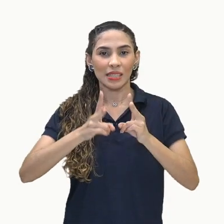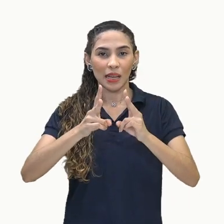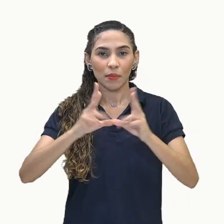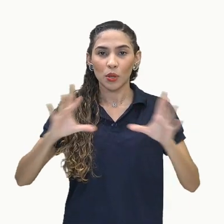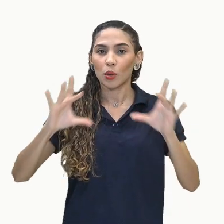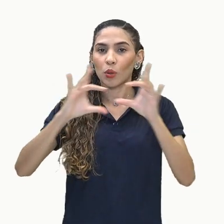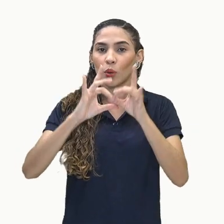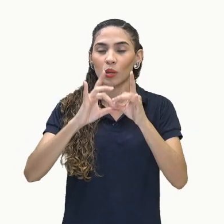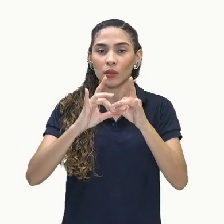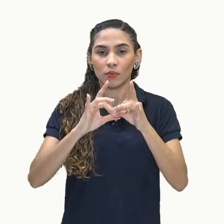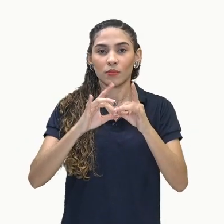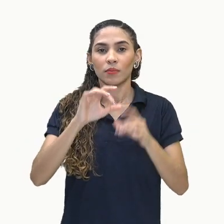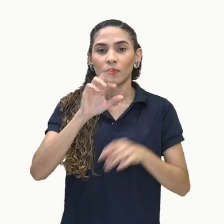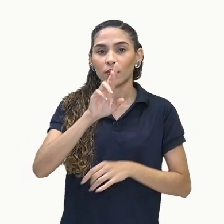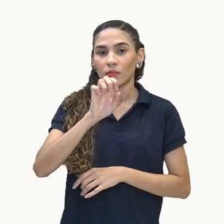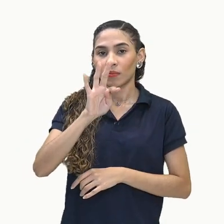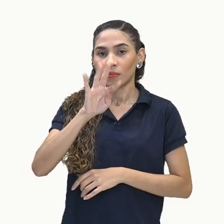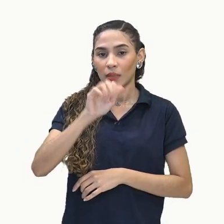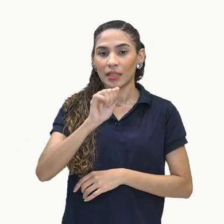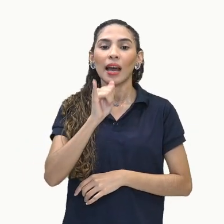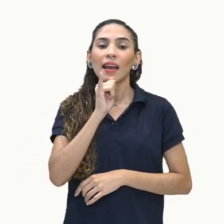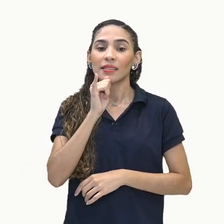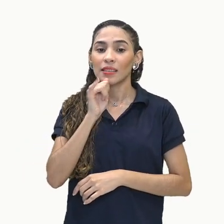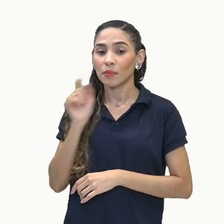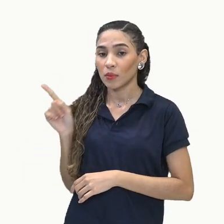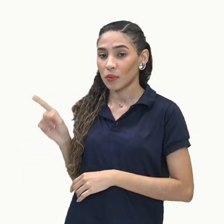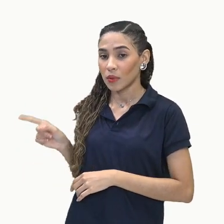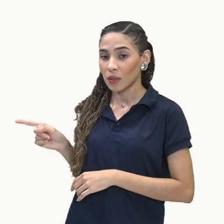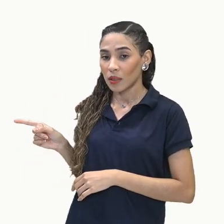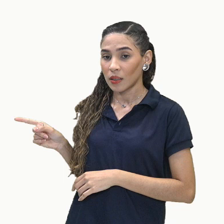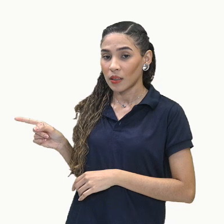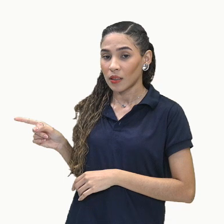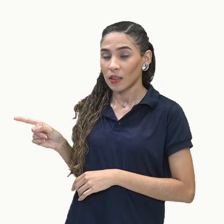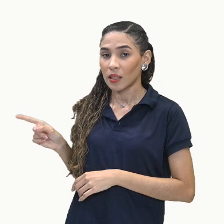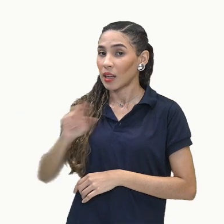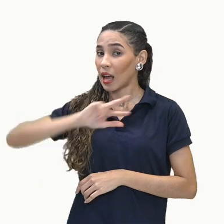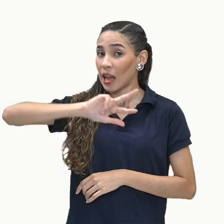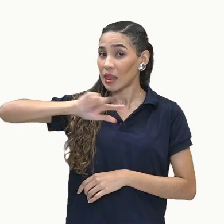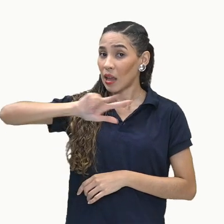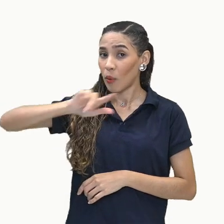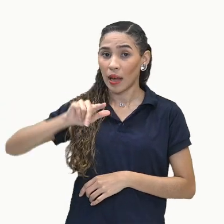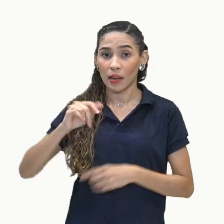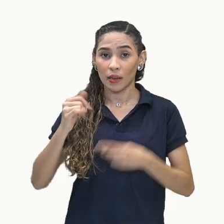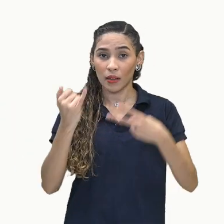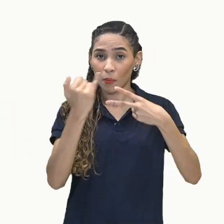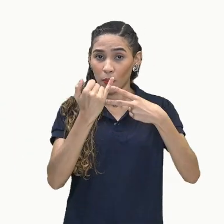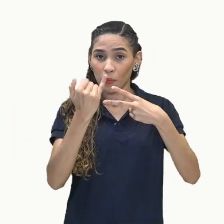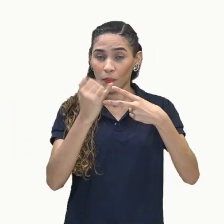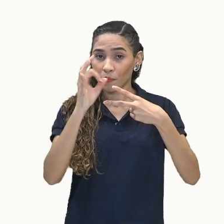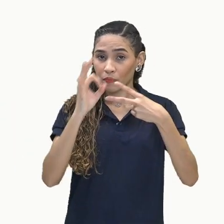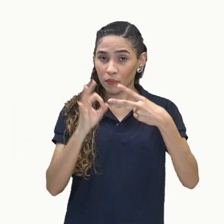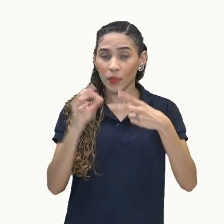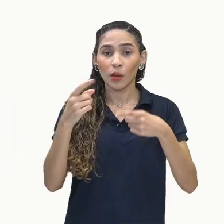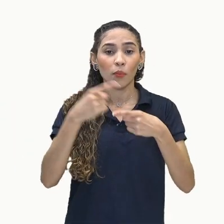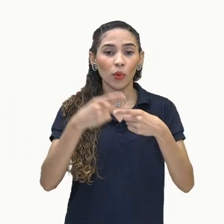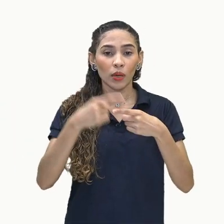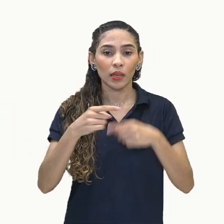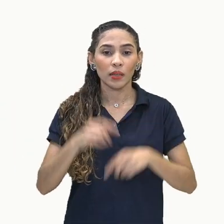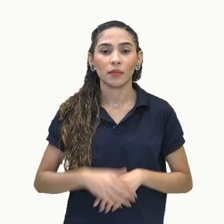significa? Por exemplo, isso aqui não é um polígono. Por quê? Porque não é